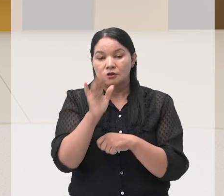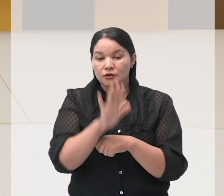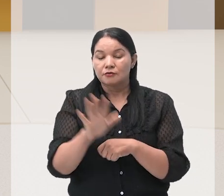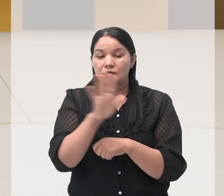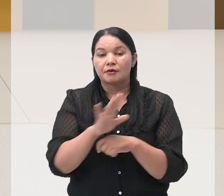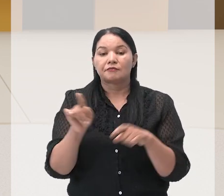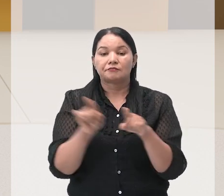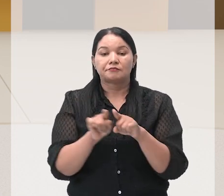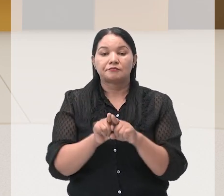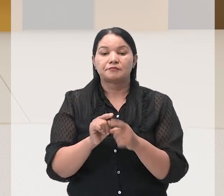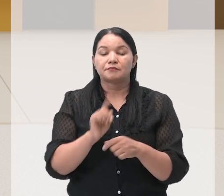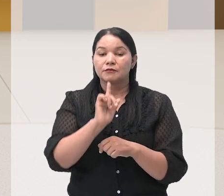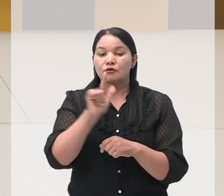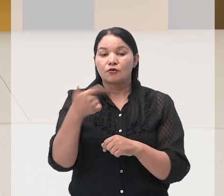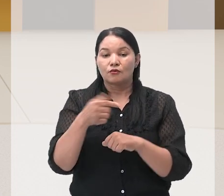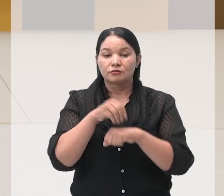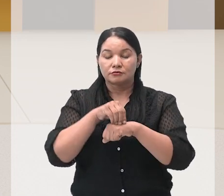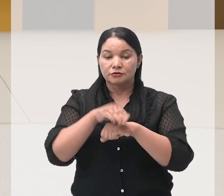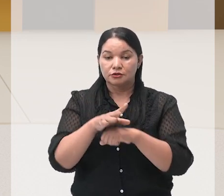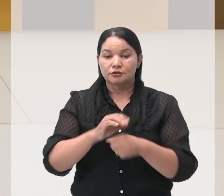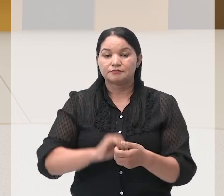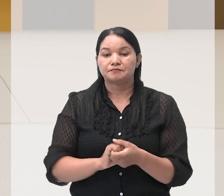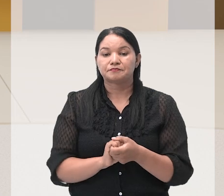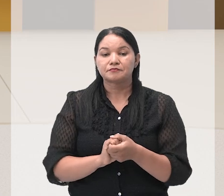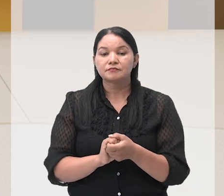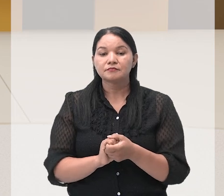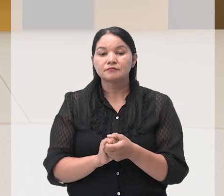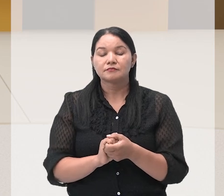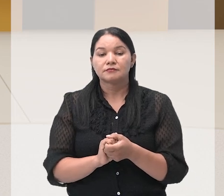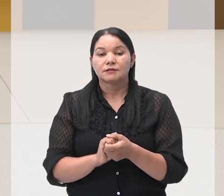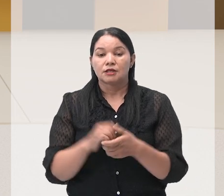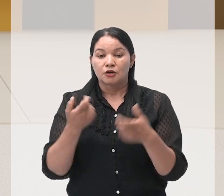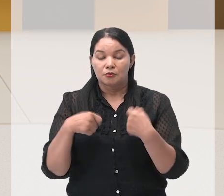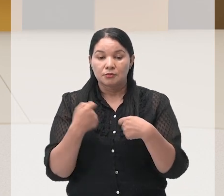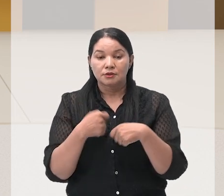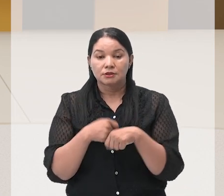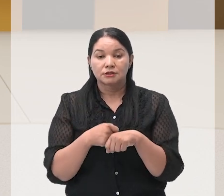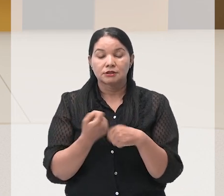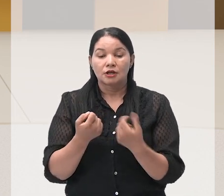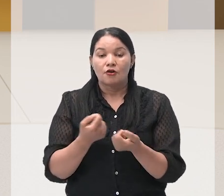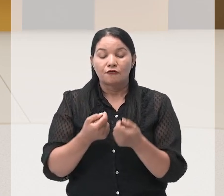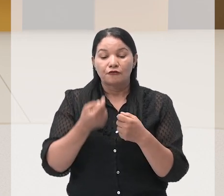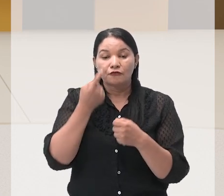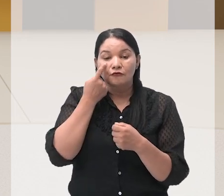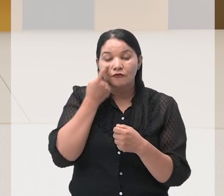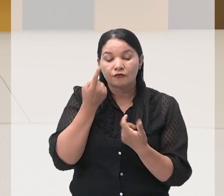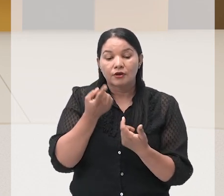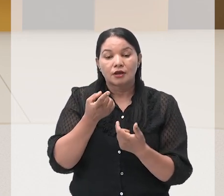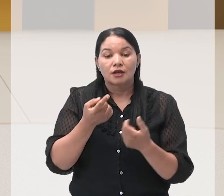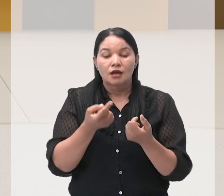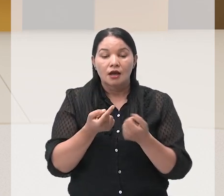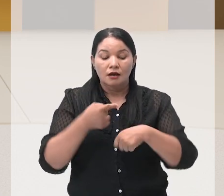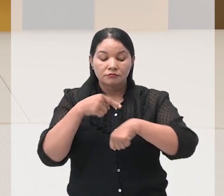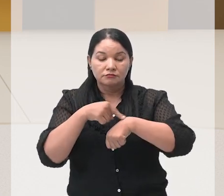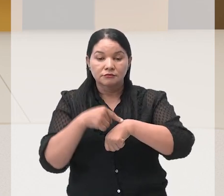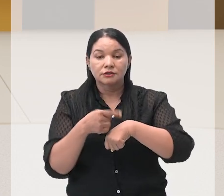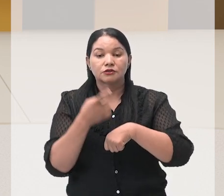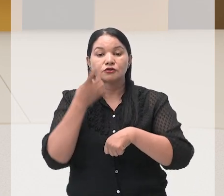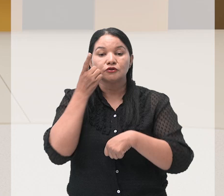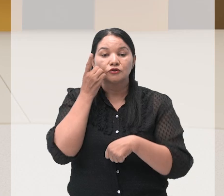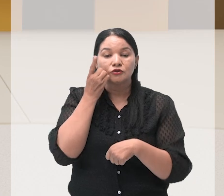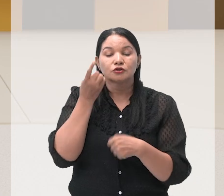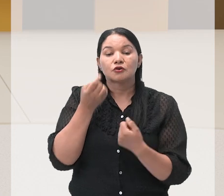Então, notícia falsa requentada pode circular novamente com a aparência